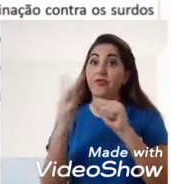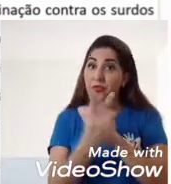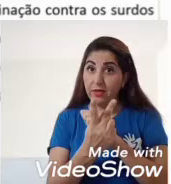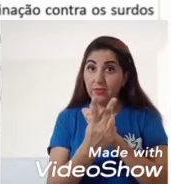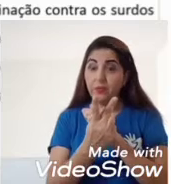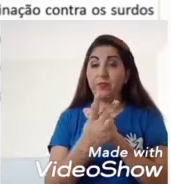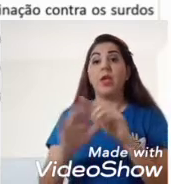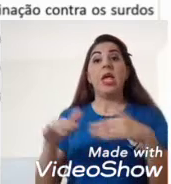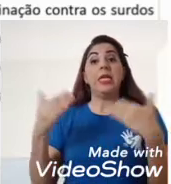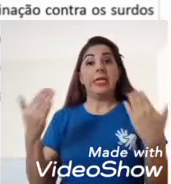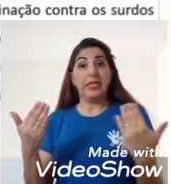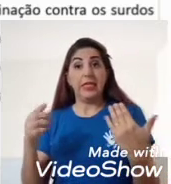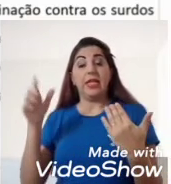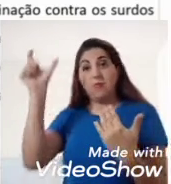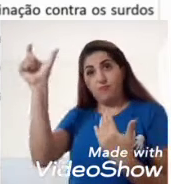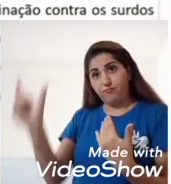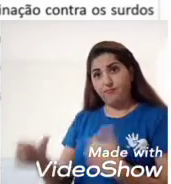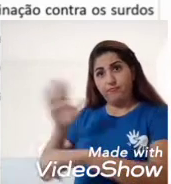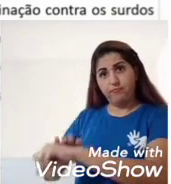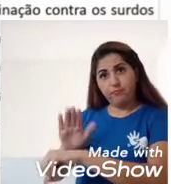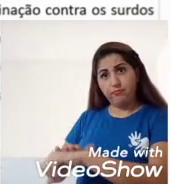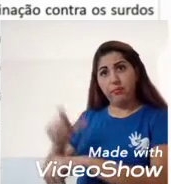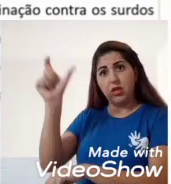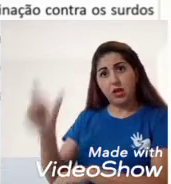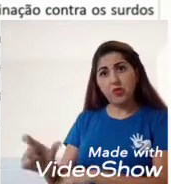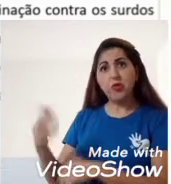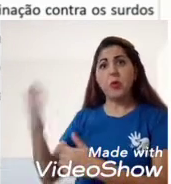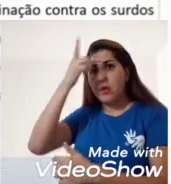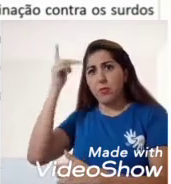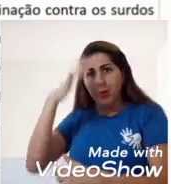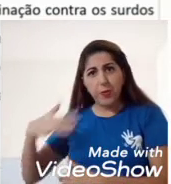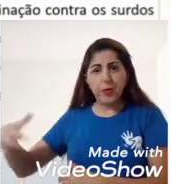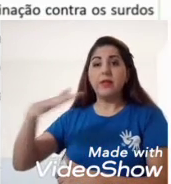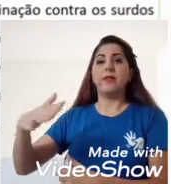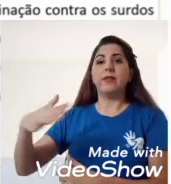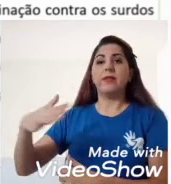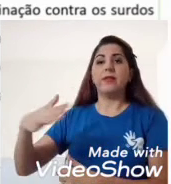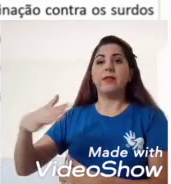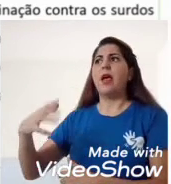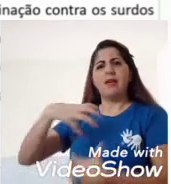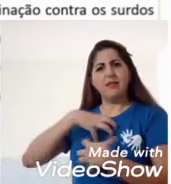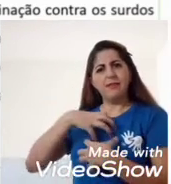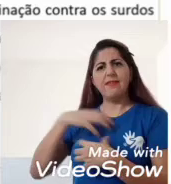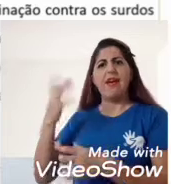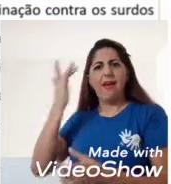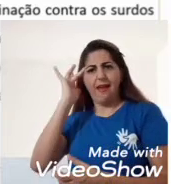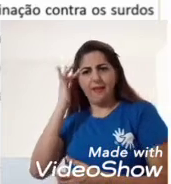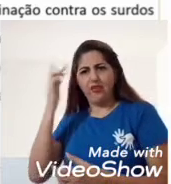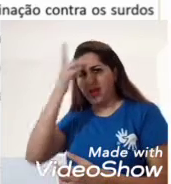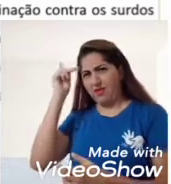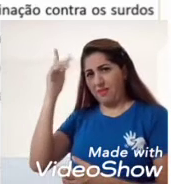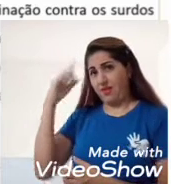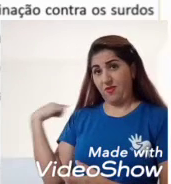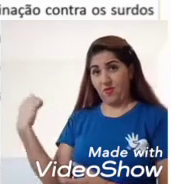olha, que atitude é essa? A atitude da população de agir como se os deficientes fossem incapazes,